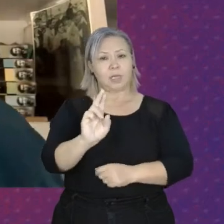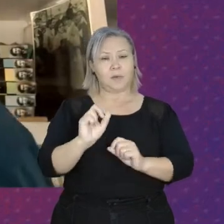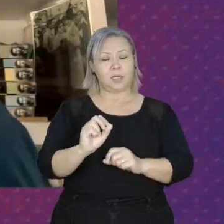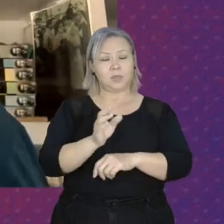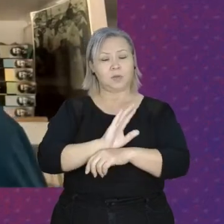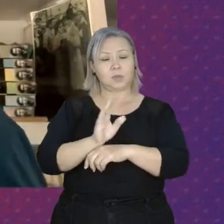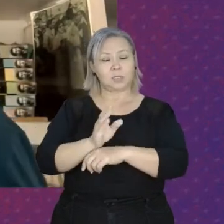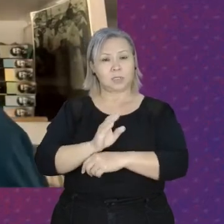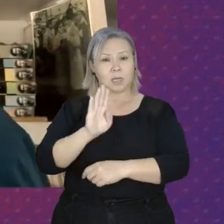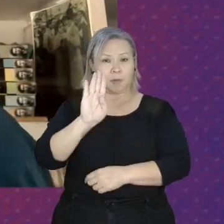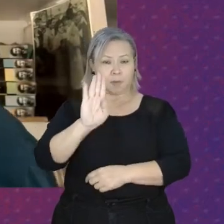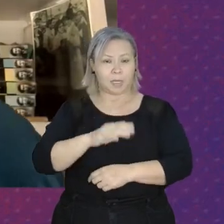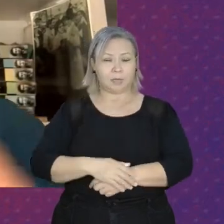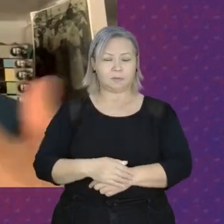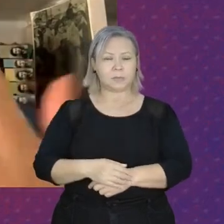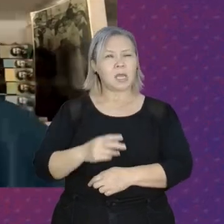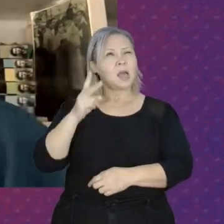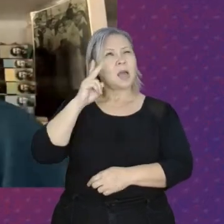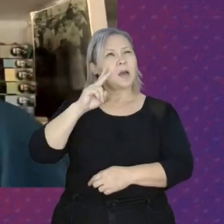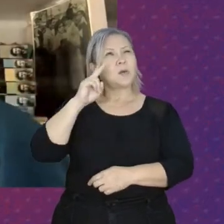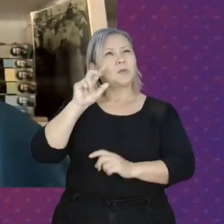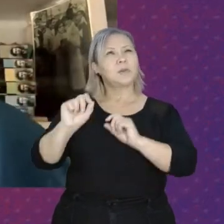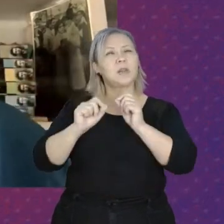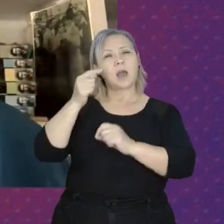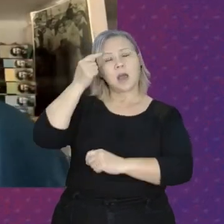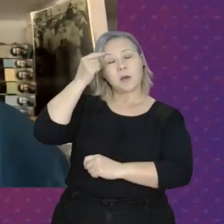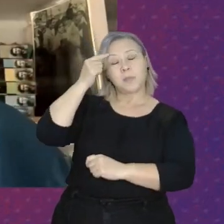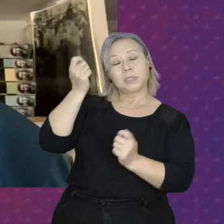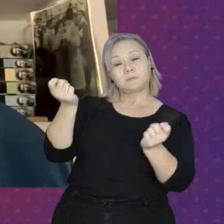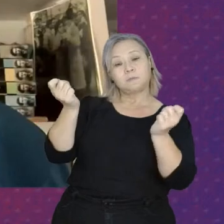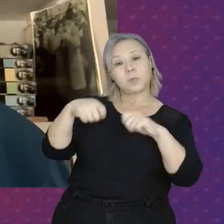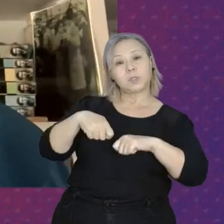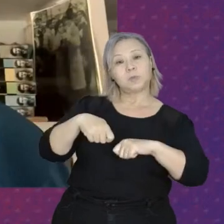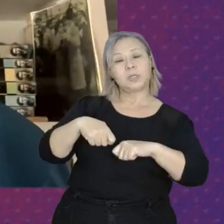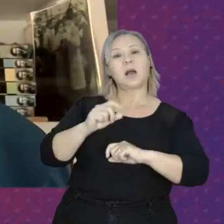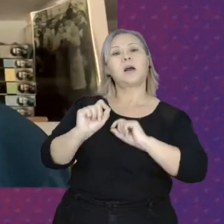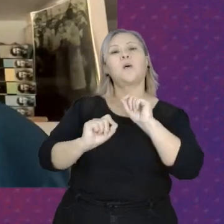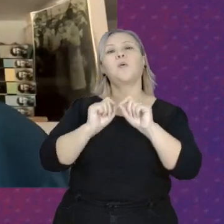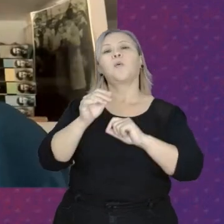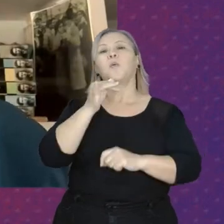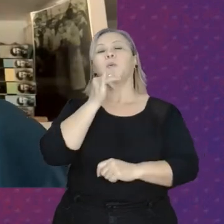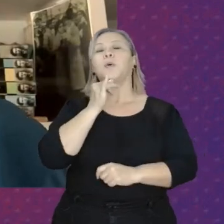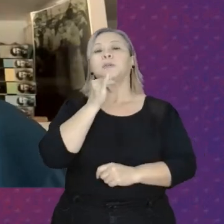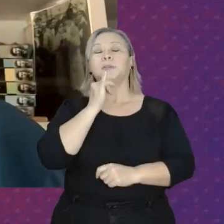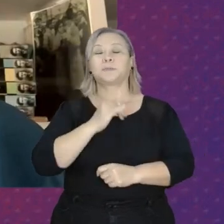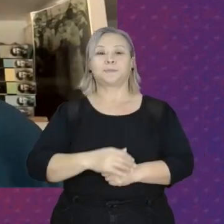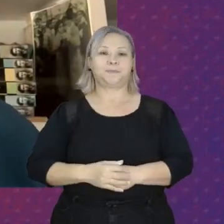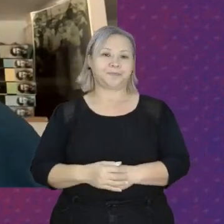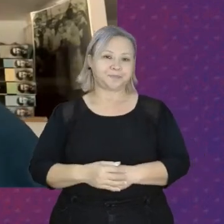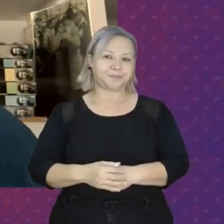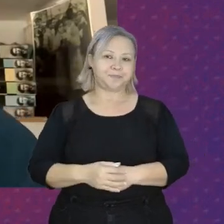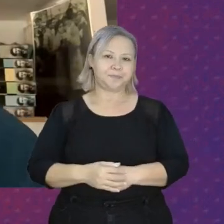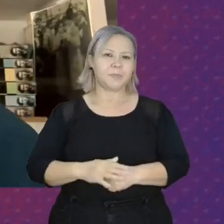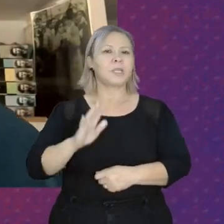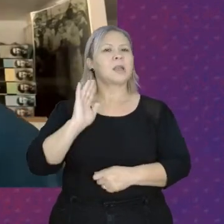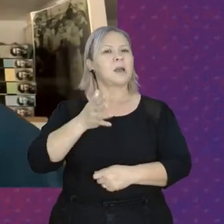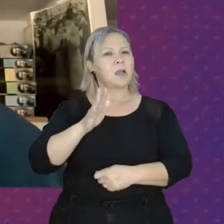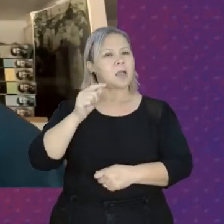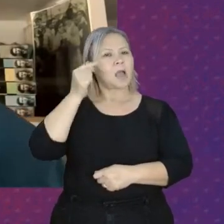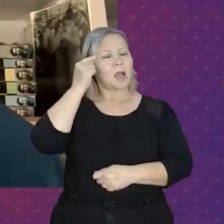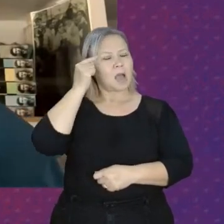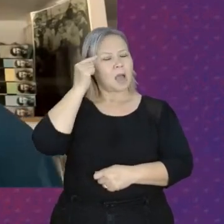B nos remete a pensar em algumas possibilidades. Então, por exemplo, vocês já pensaram